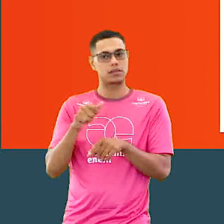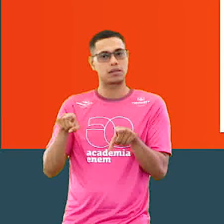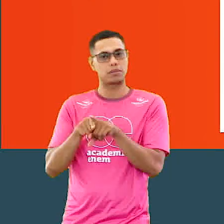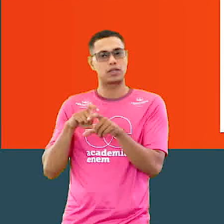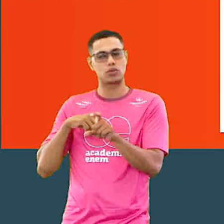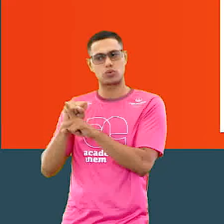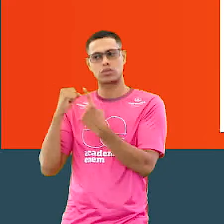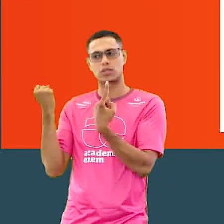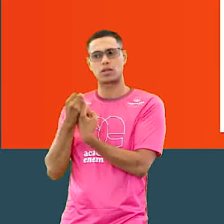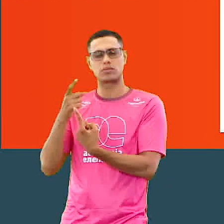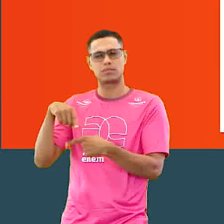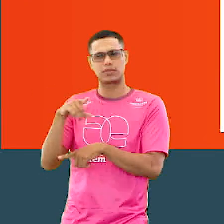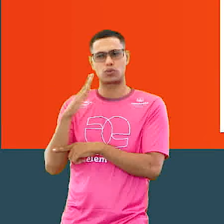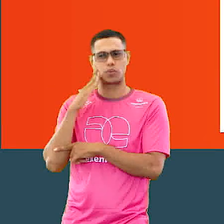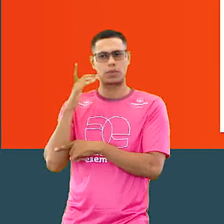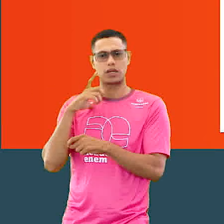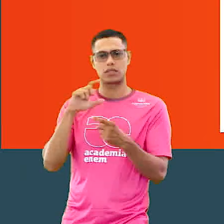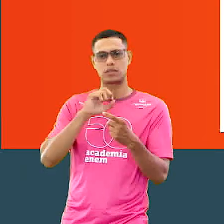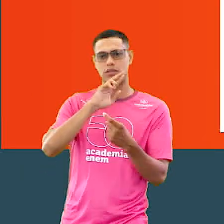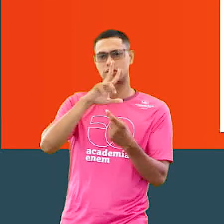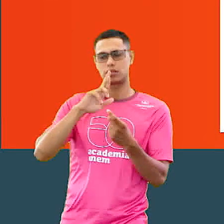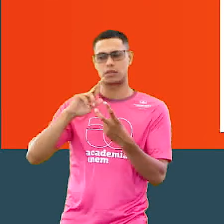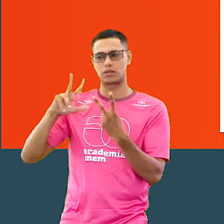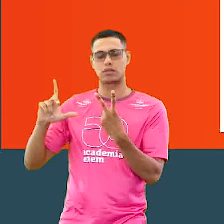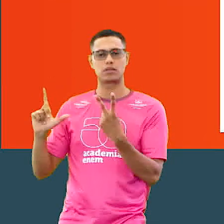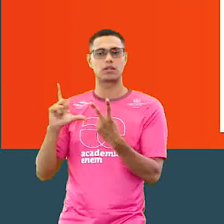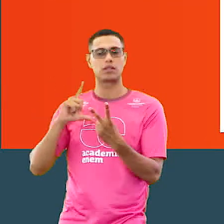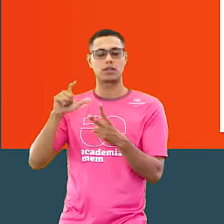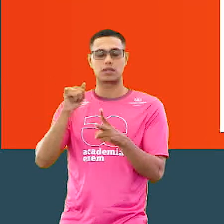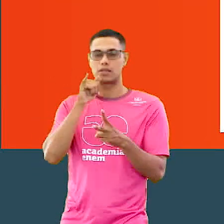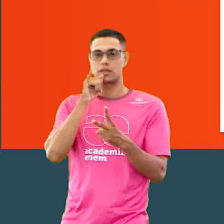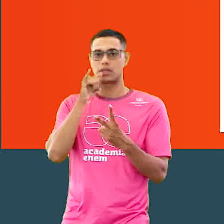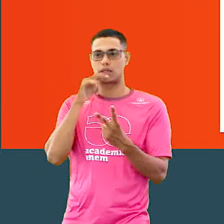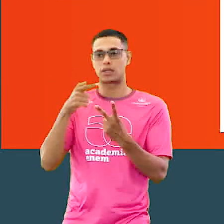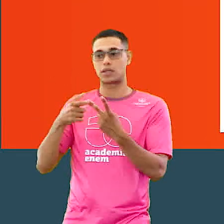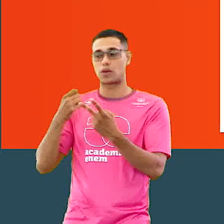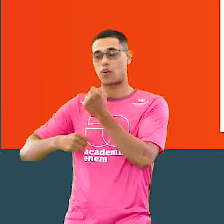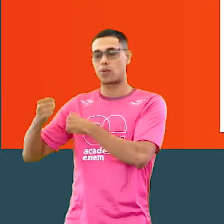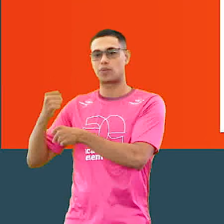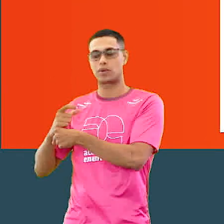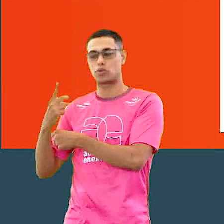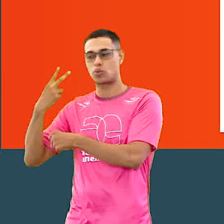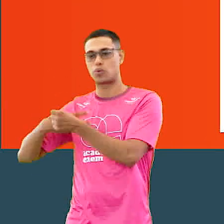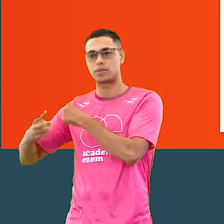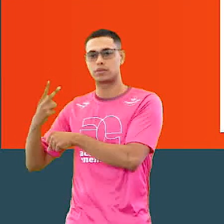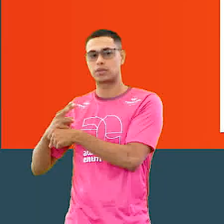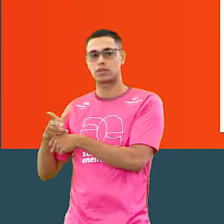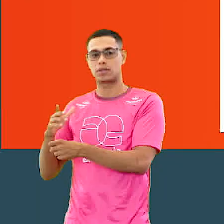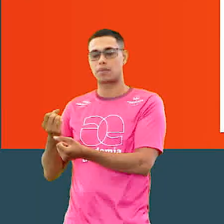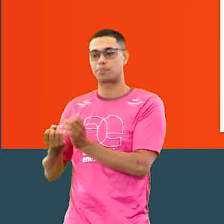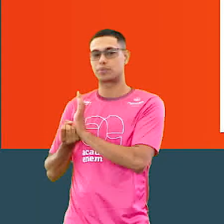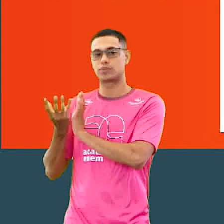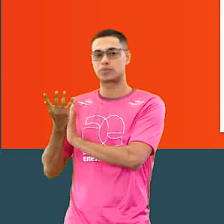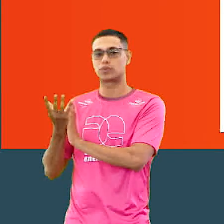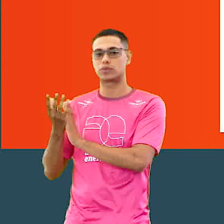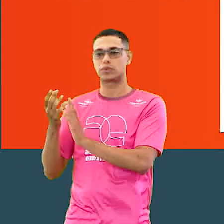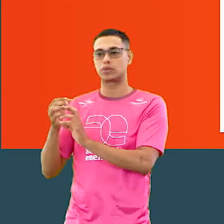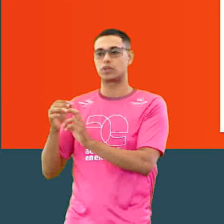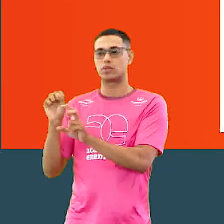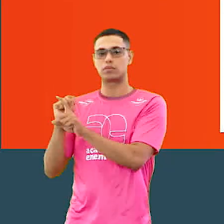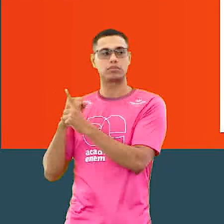diferença? Há 2 anos surgiu esse FIES social, que ele é diferente, são